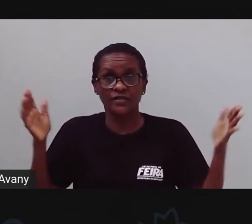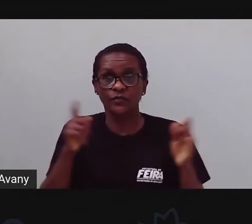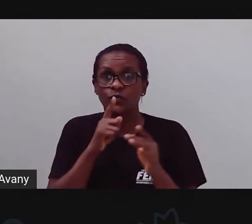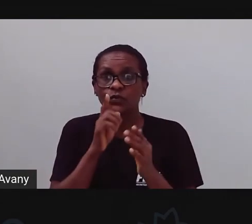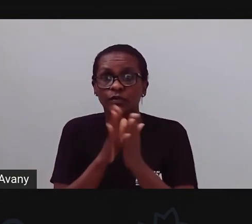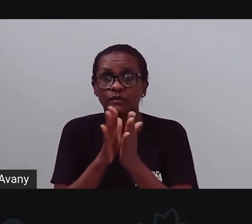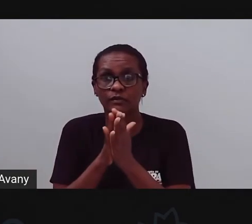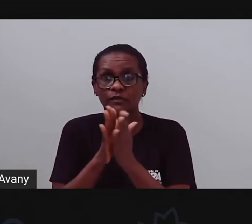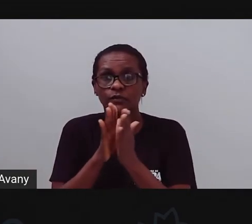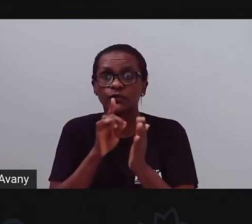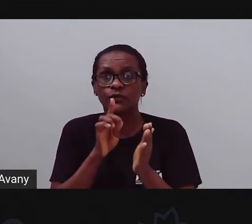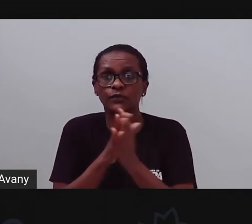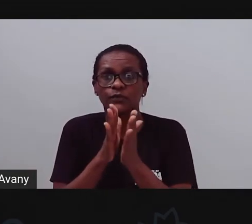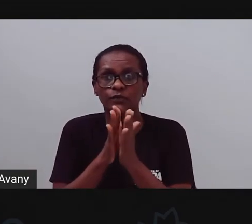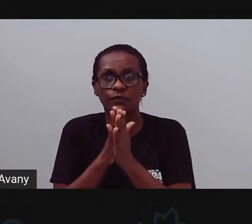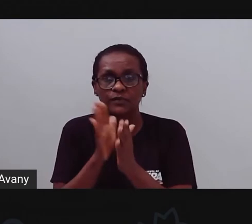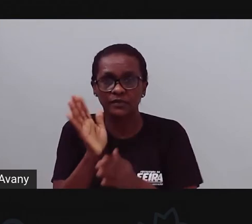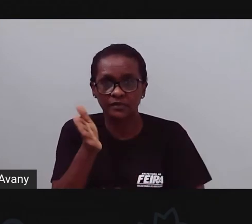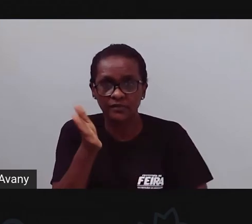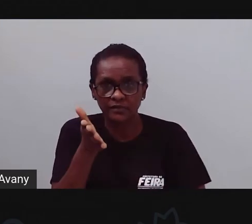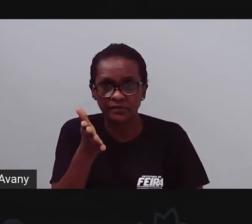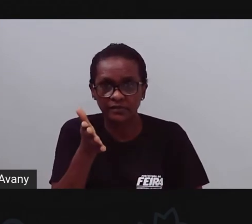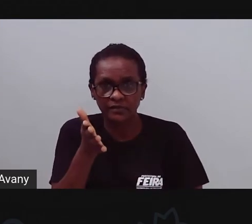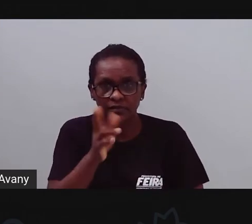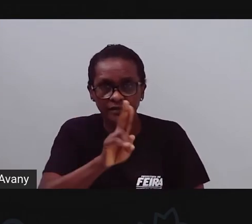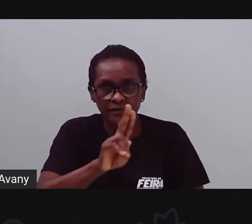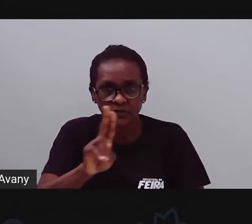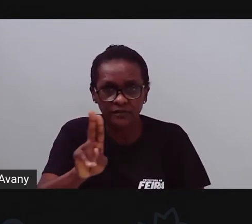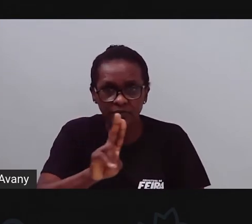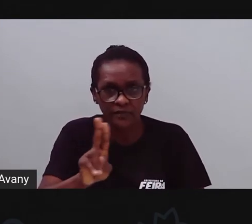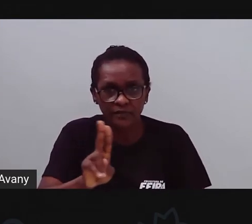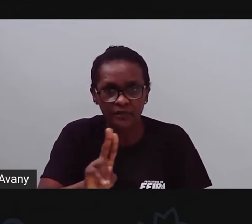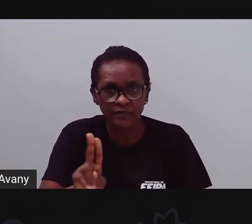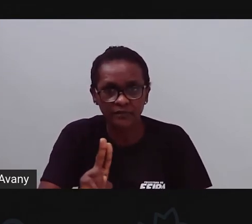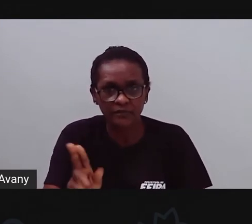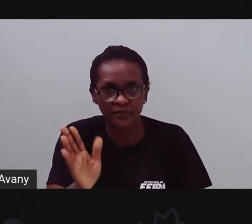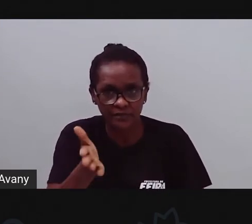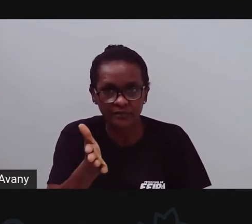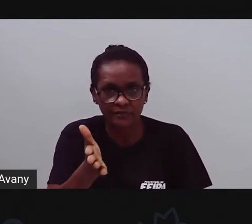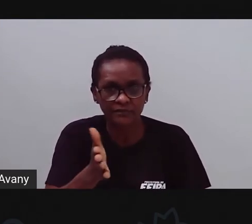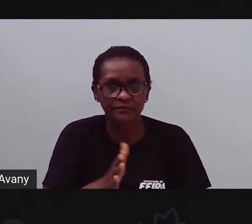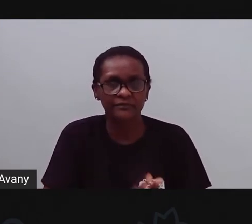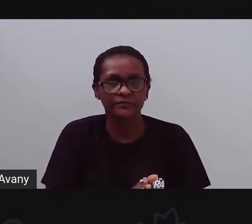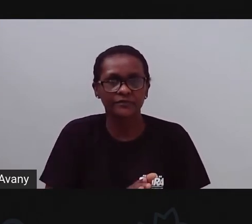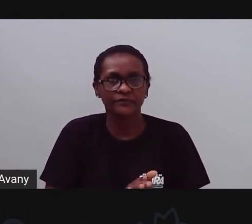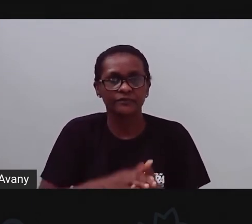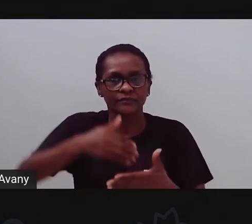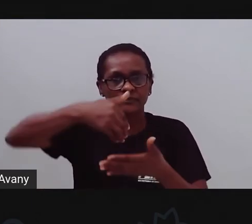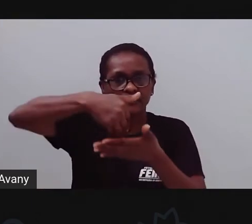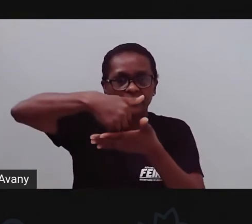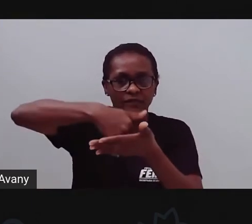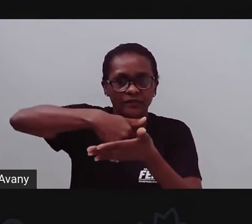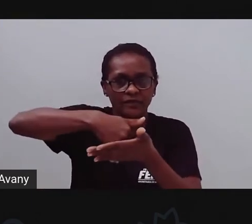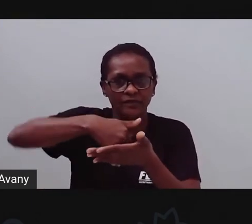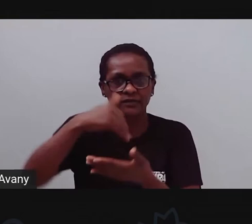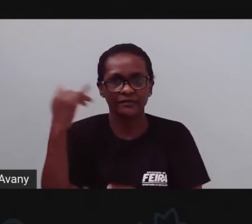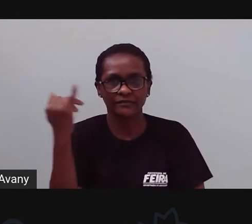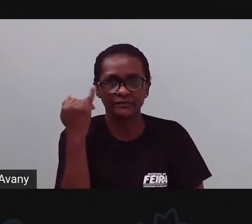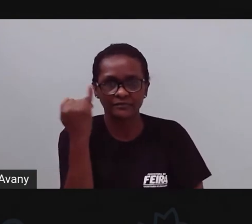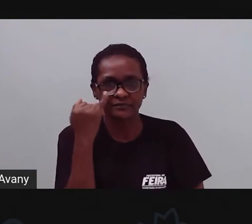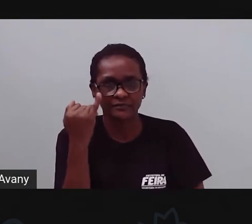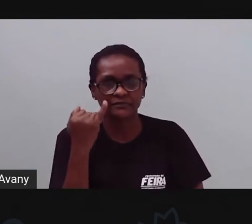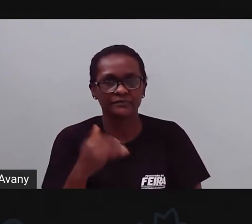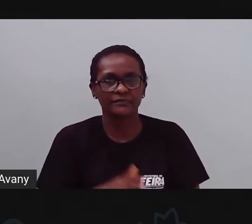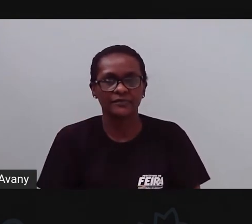vocês mesmos colocar um dos convidados na no envelope é tão legal quando a prova né